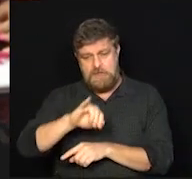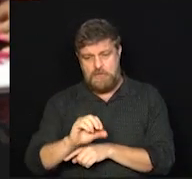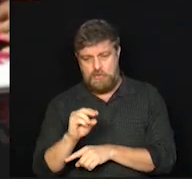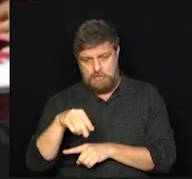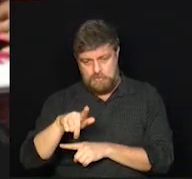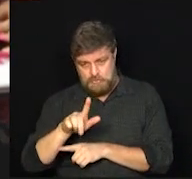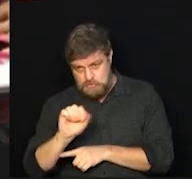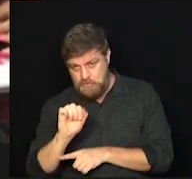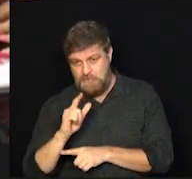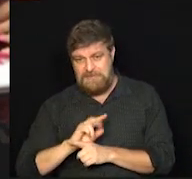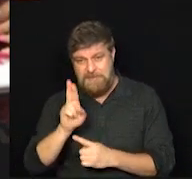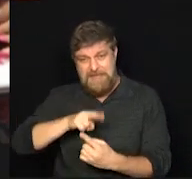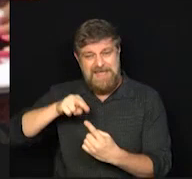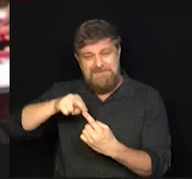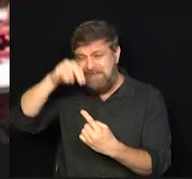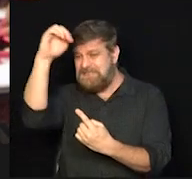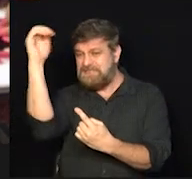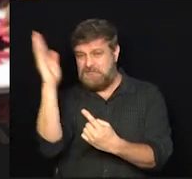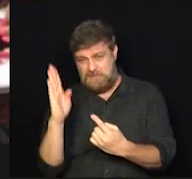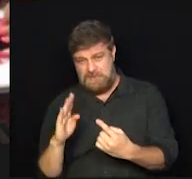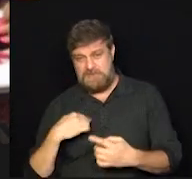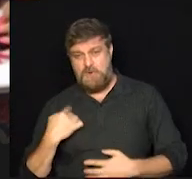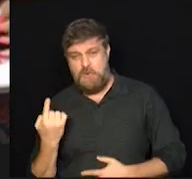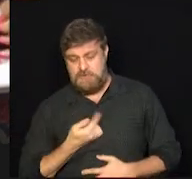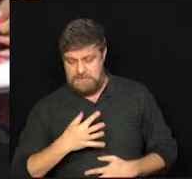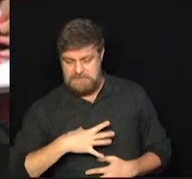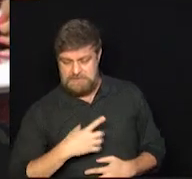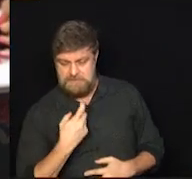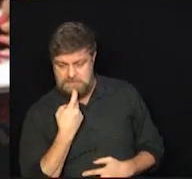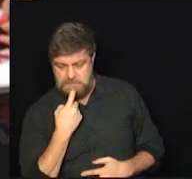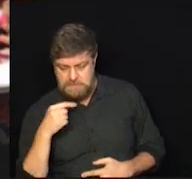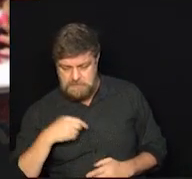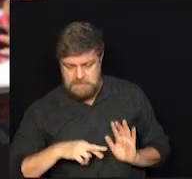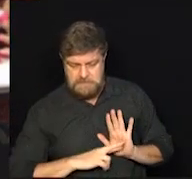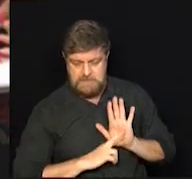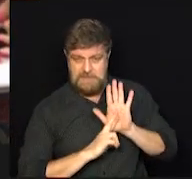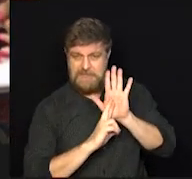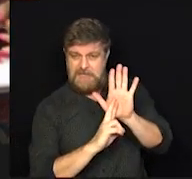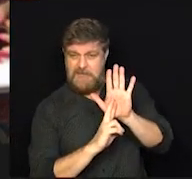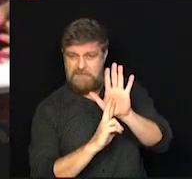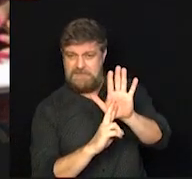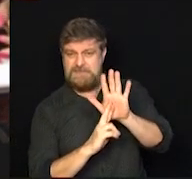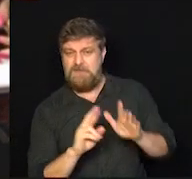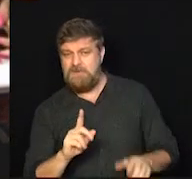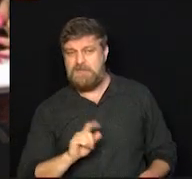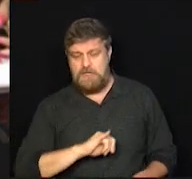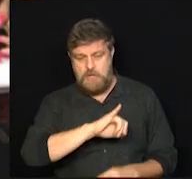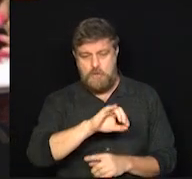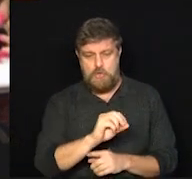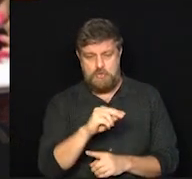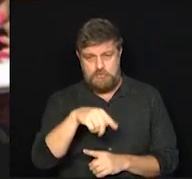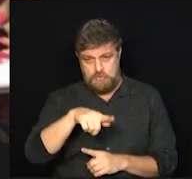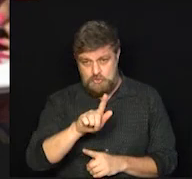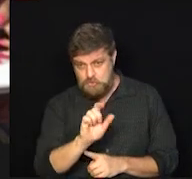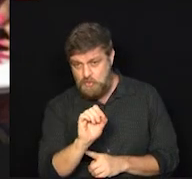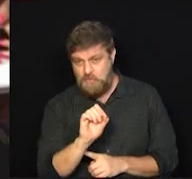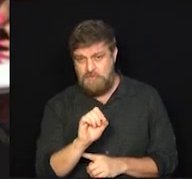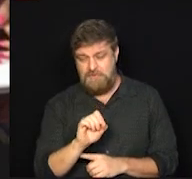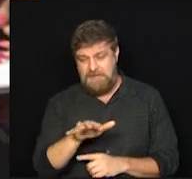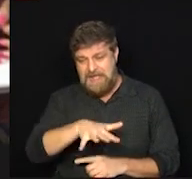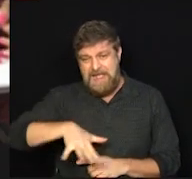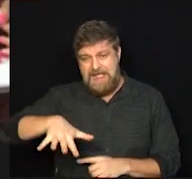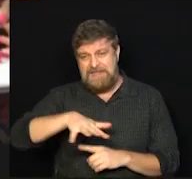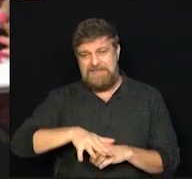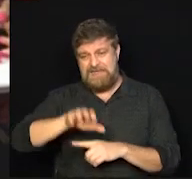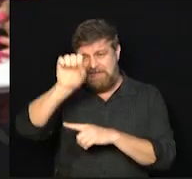referência Nacional já que nós aqui em casa o apresentando o jogo do sudeste dentro da PSP ao da